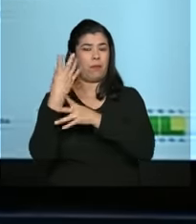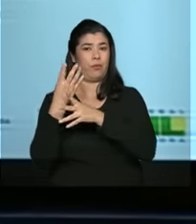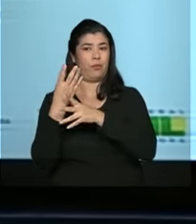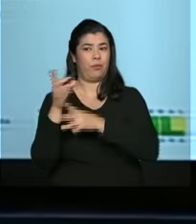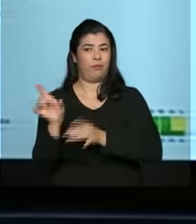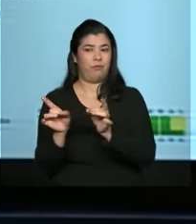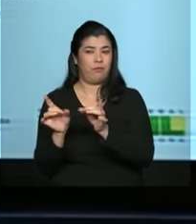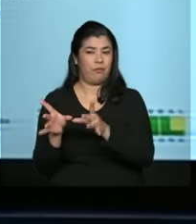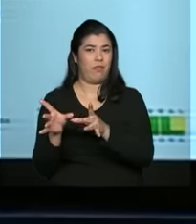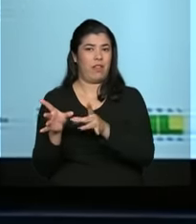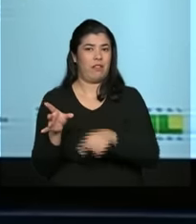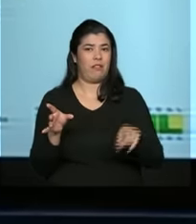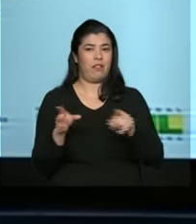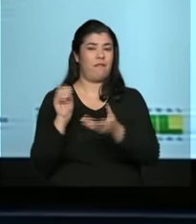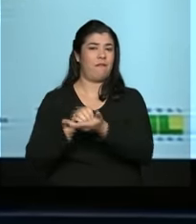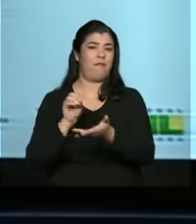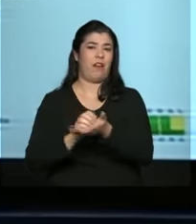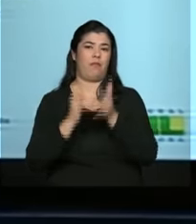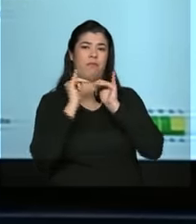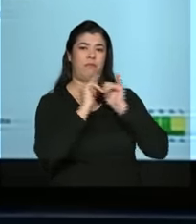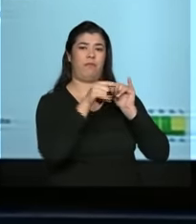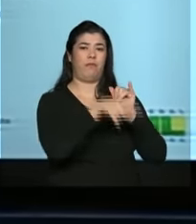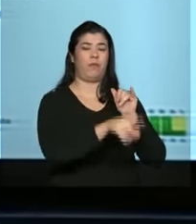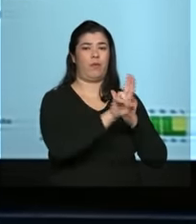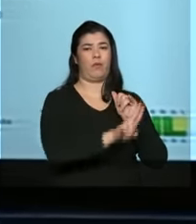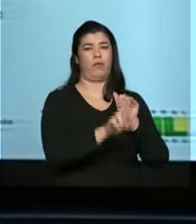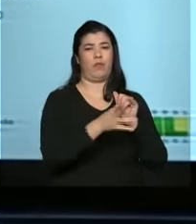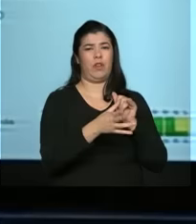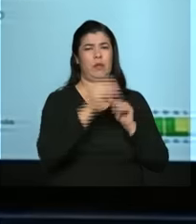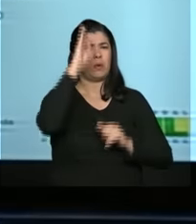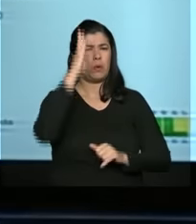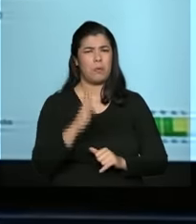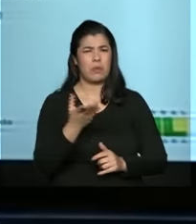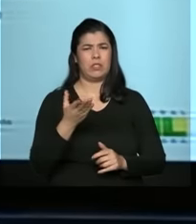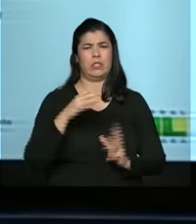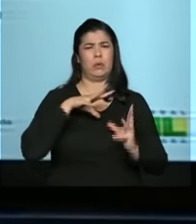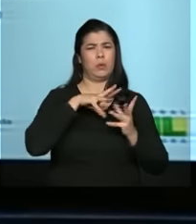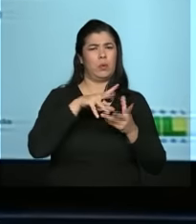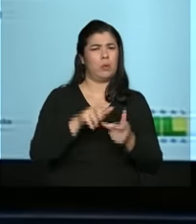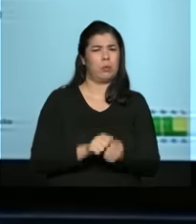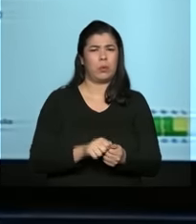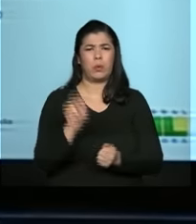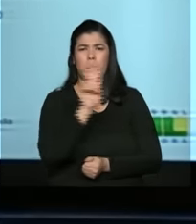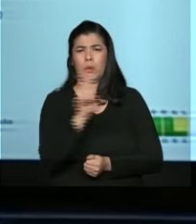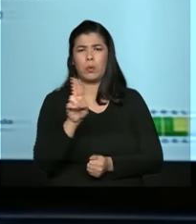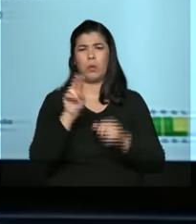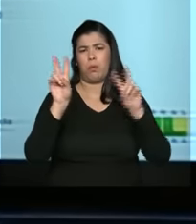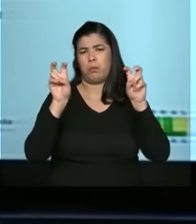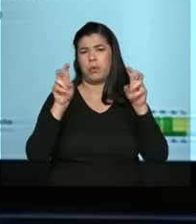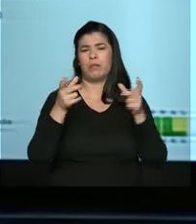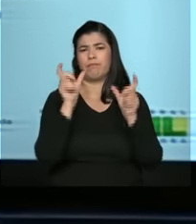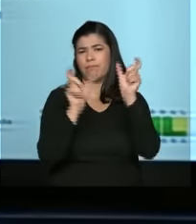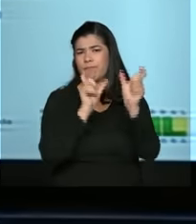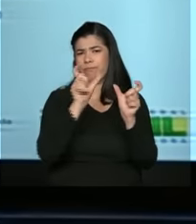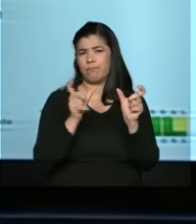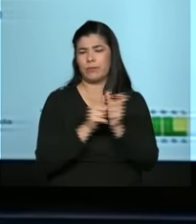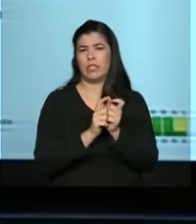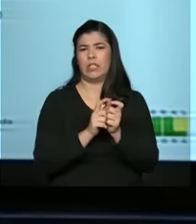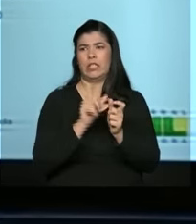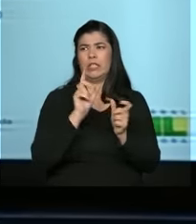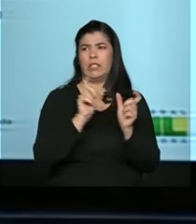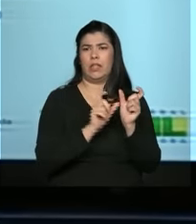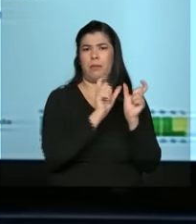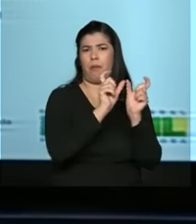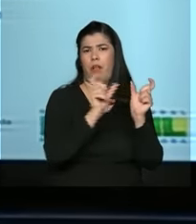nomenclaturas utilizadas no Brasil e no mundo são muito inconsistentes são duplicadas